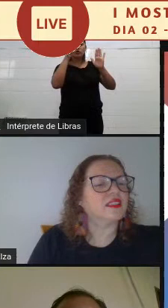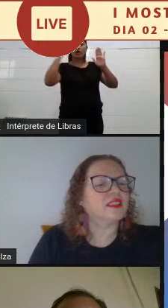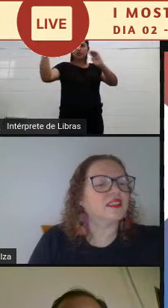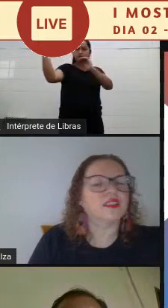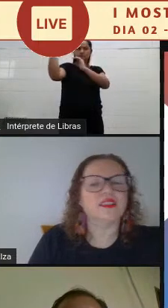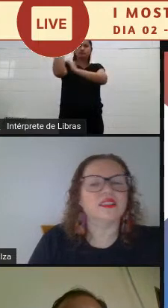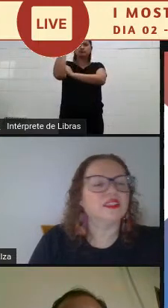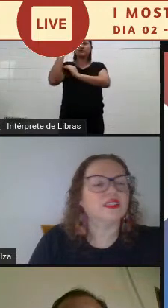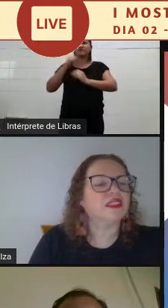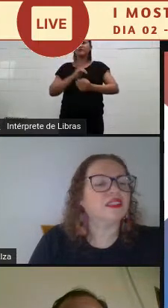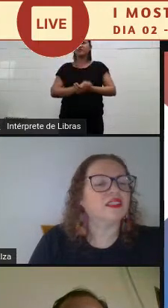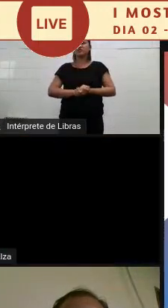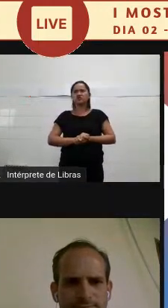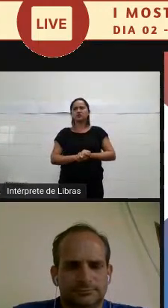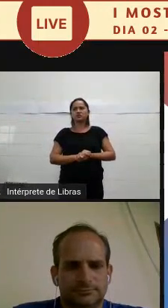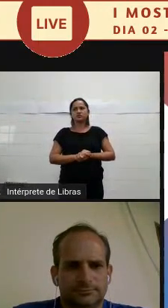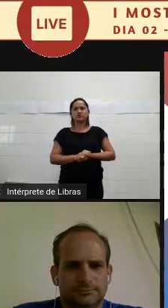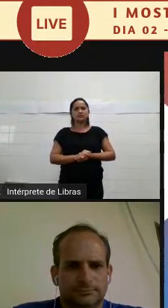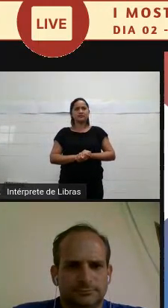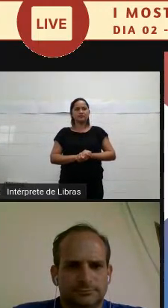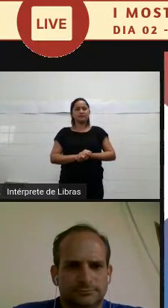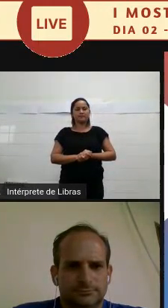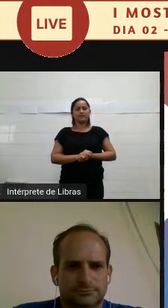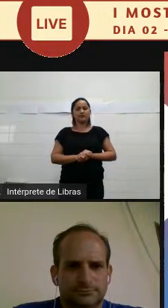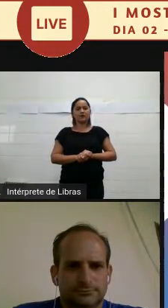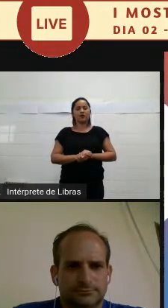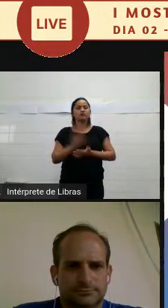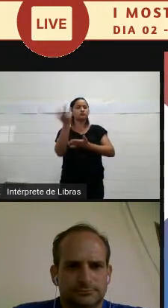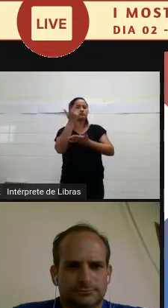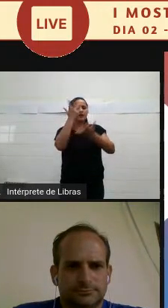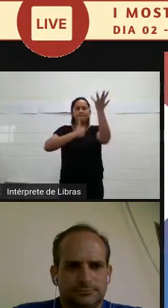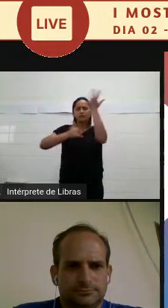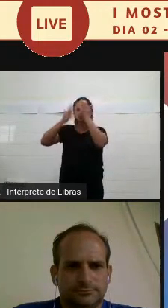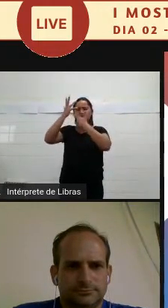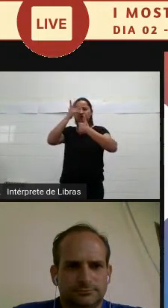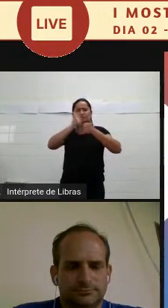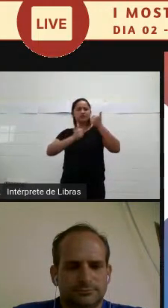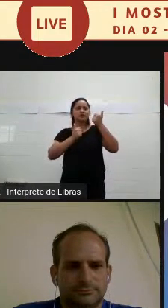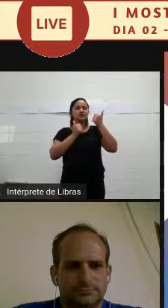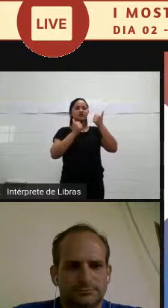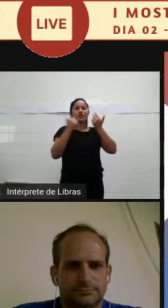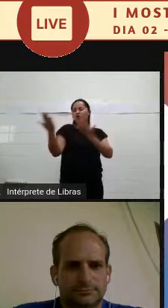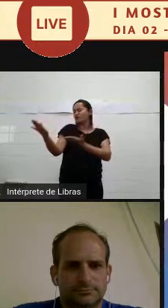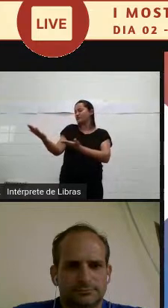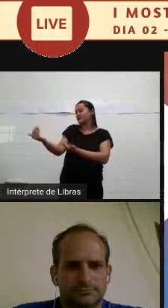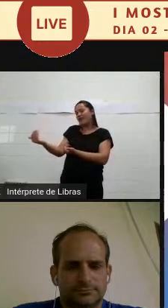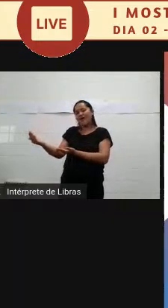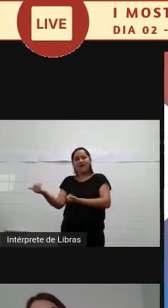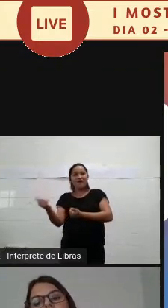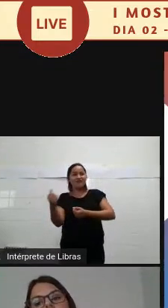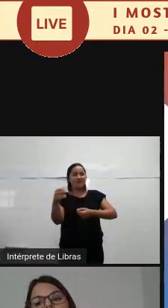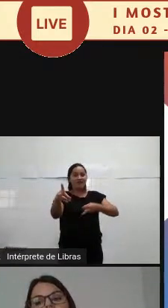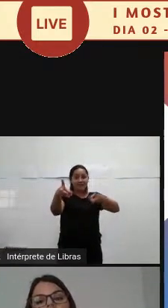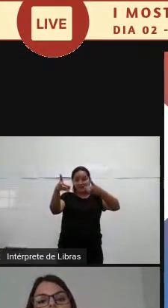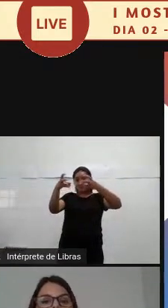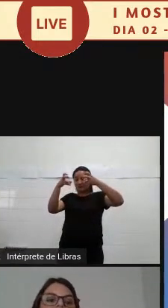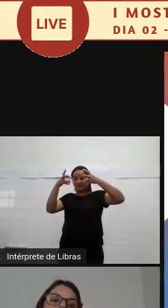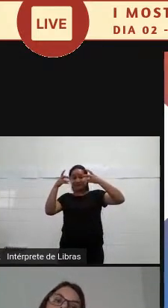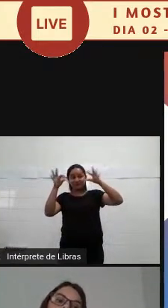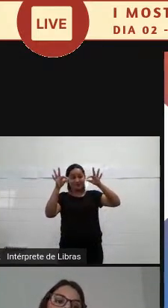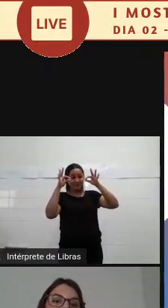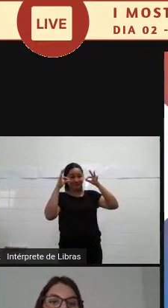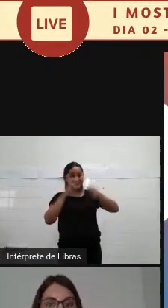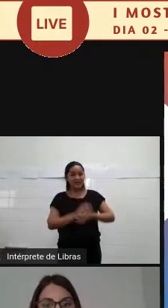né? Pensamos em fazê-la de modo colorido, para dar um aspecto jovial, atrativo, e com imagens realmente que